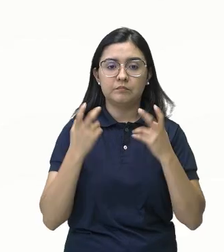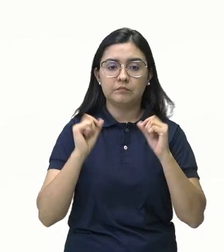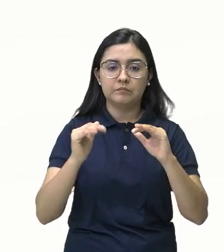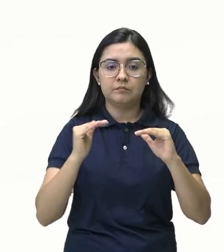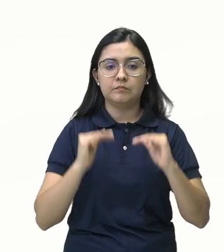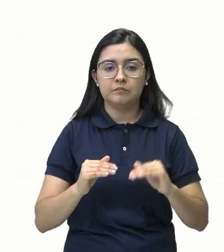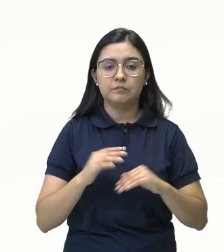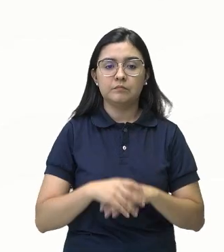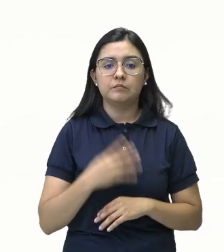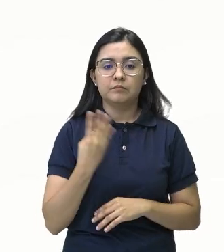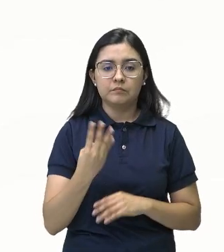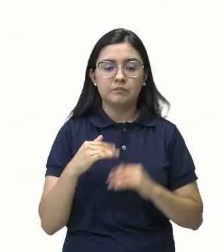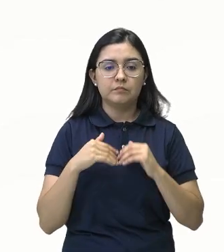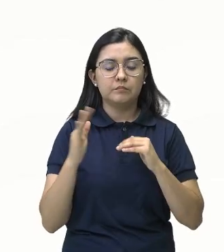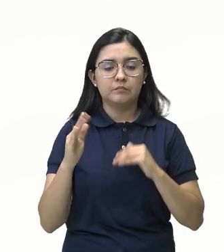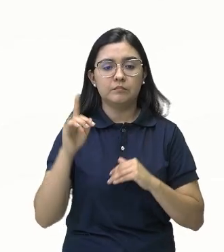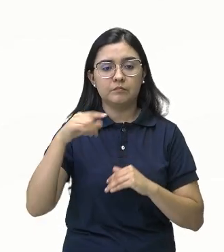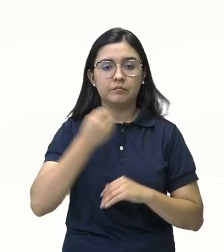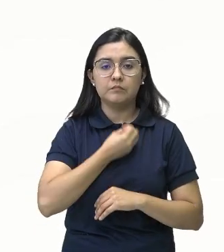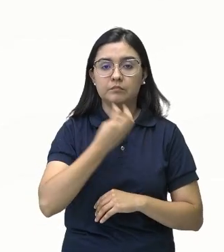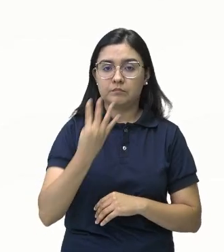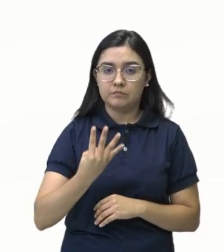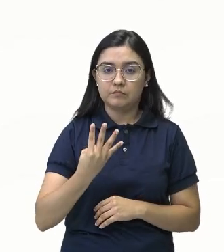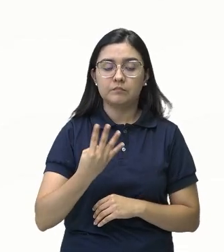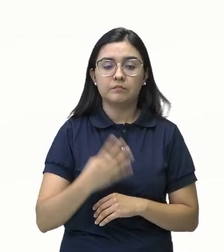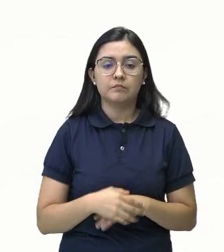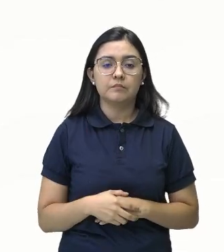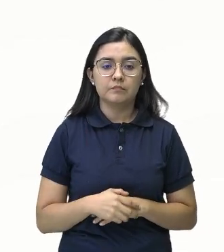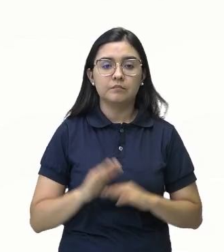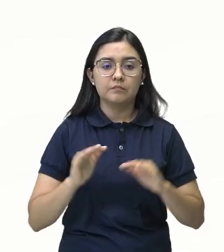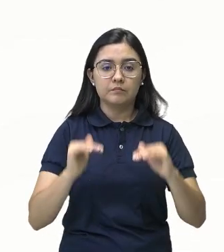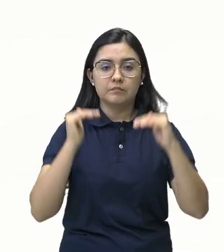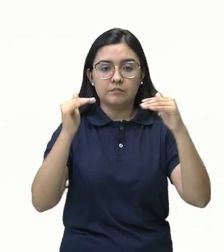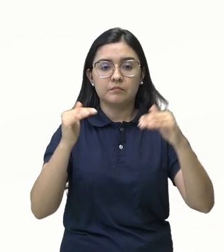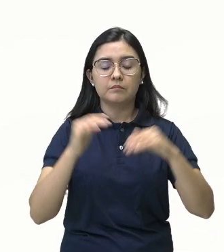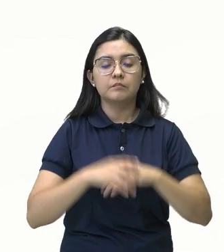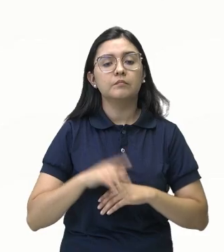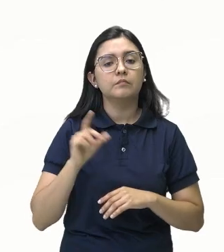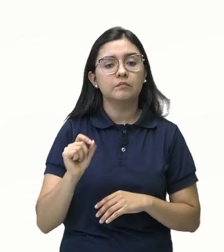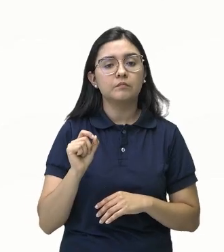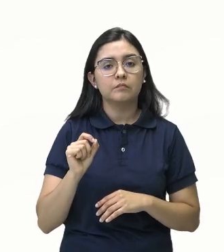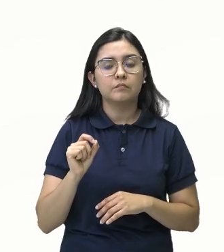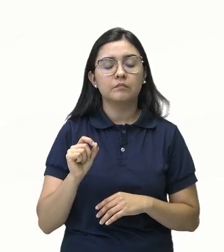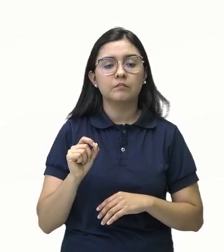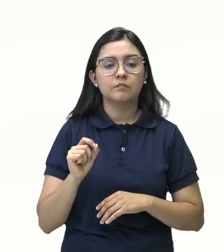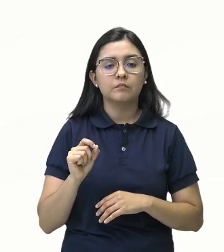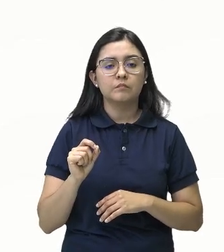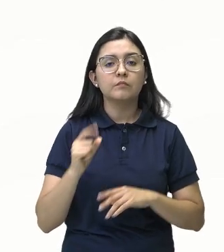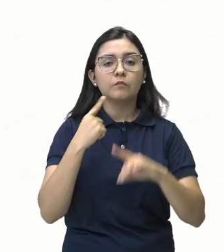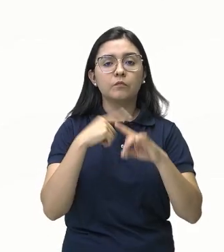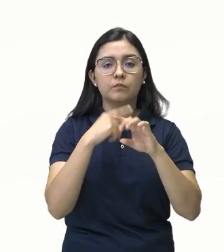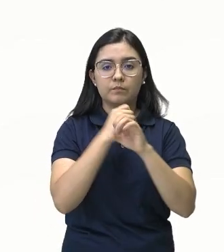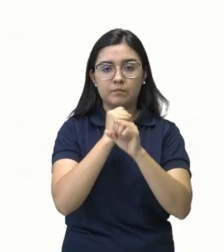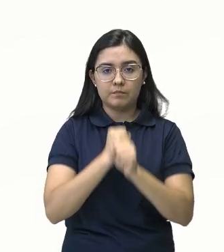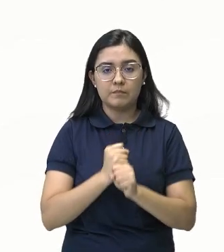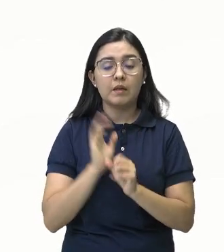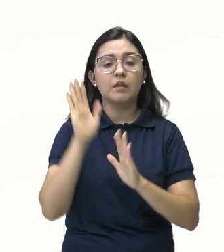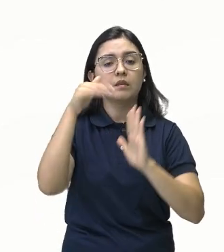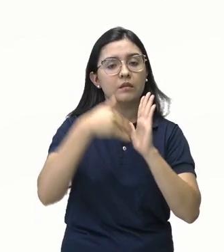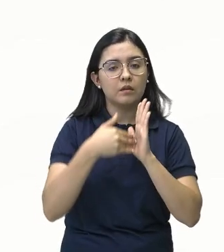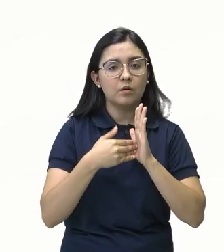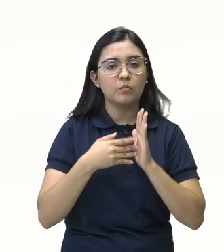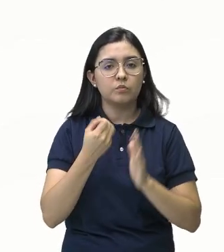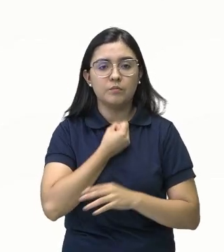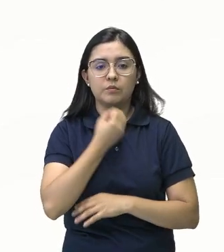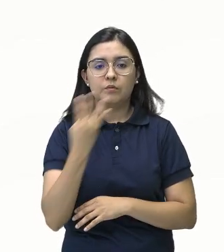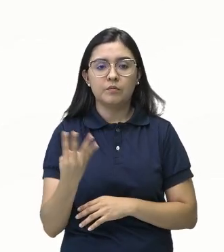embaixo o meu fatorial maior é o 4, em cima eu vou, né, ir multiplicando até eu chegar no 4.